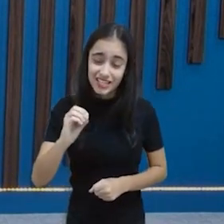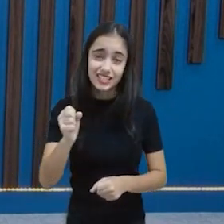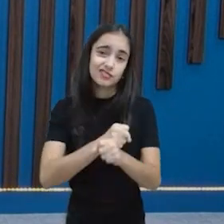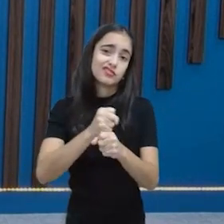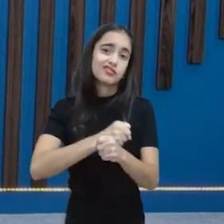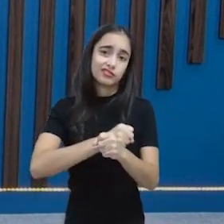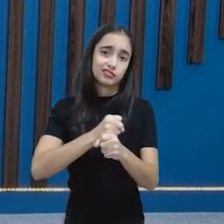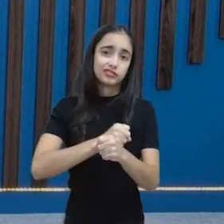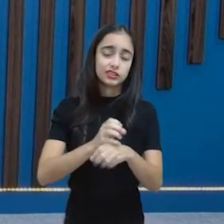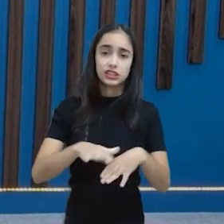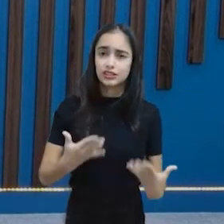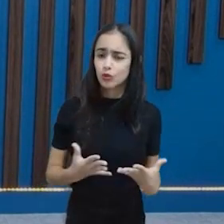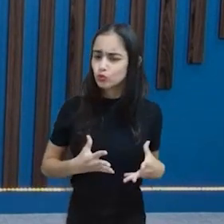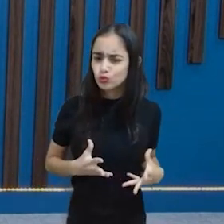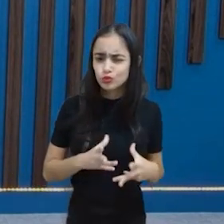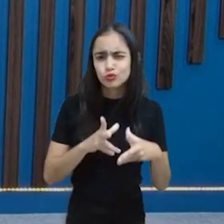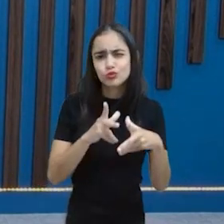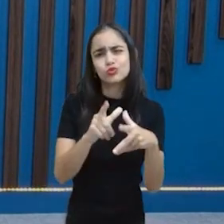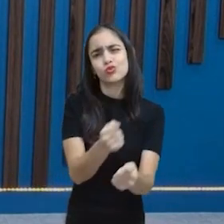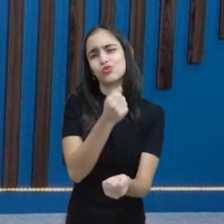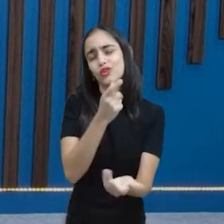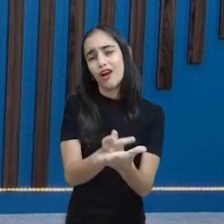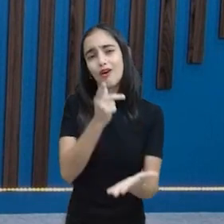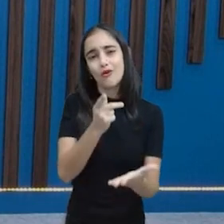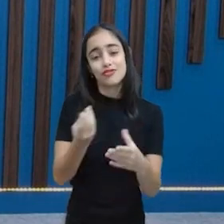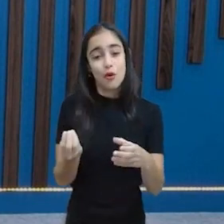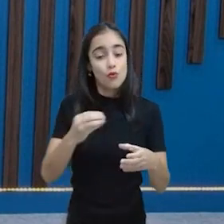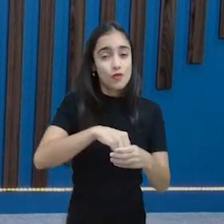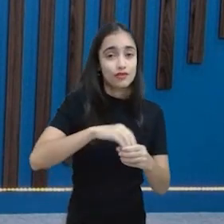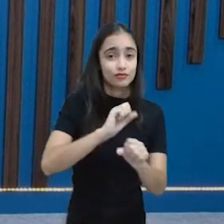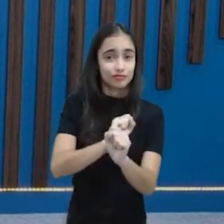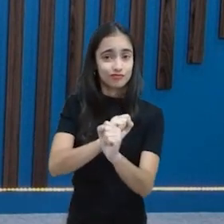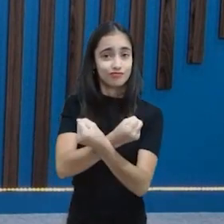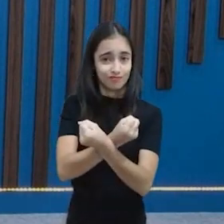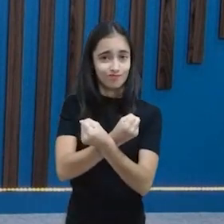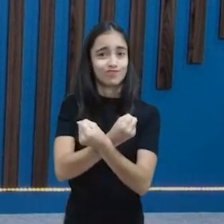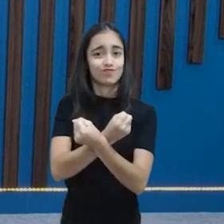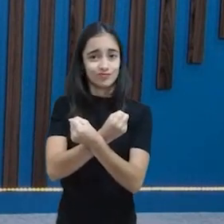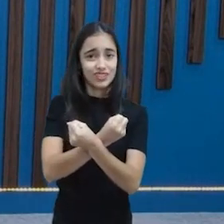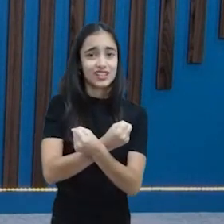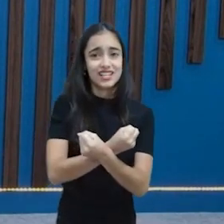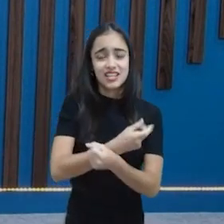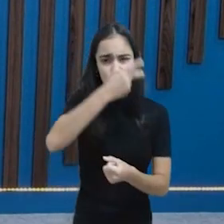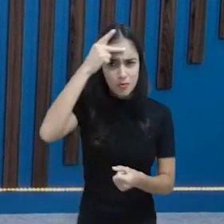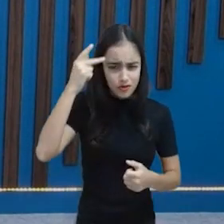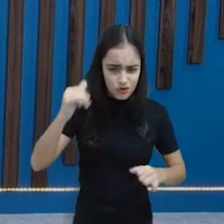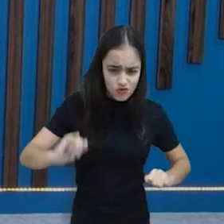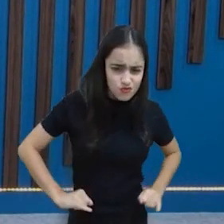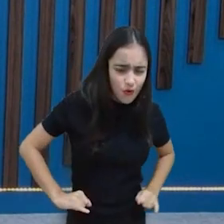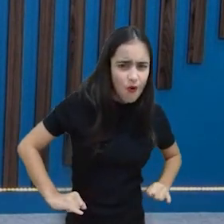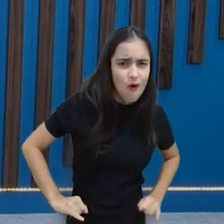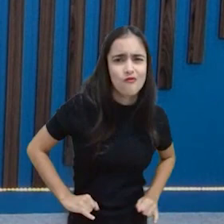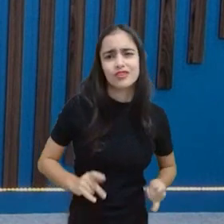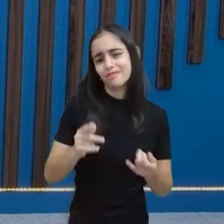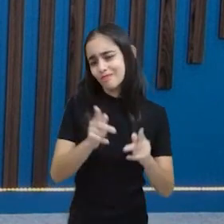todo o regime escravocrata que foi introduzido, né, que massacrou, que violentou essa